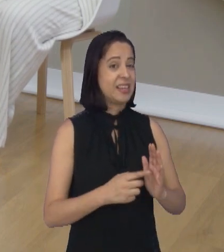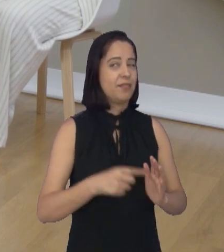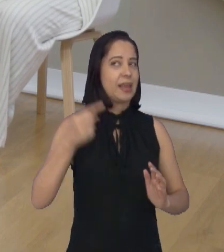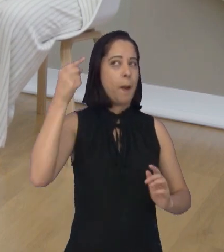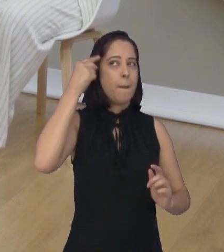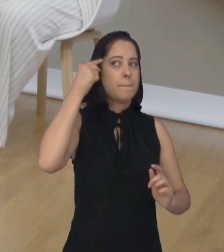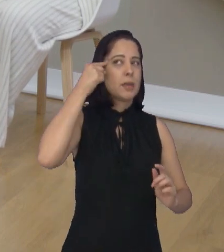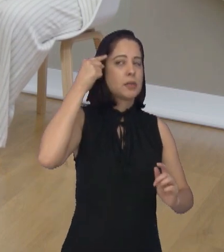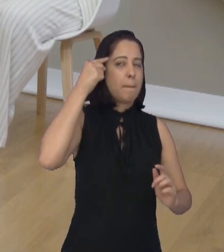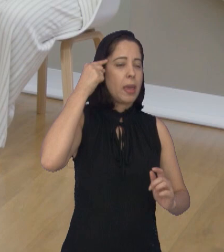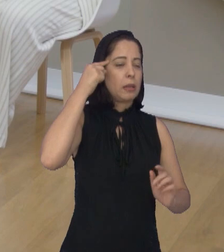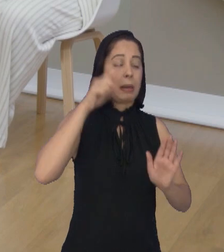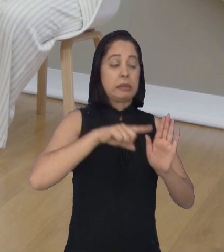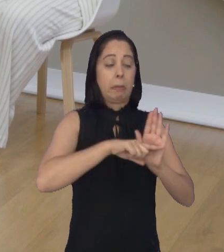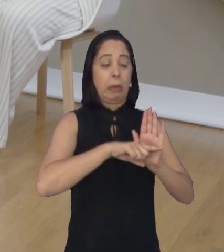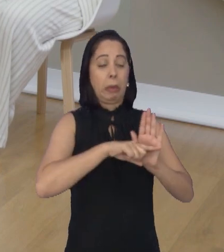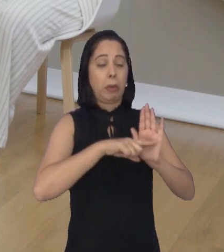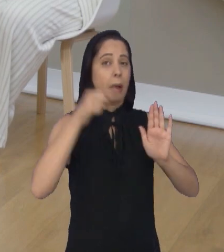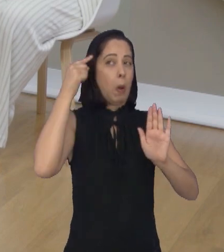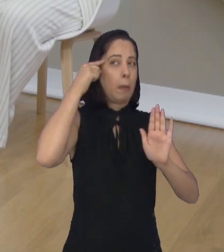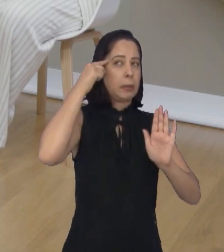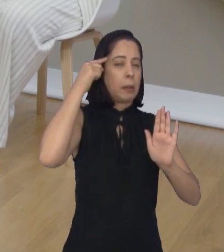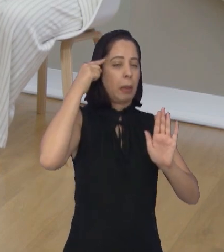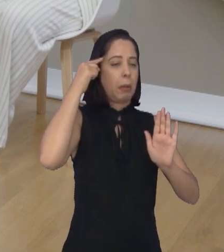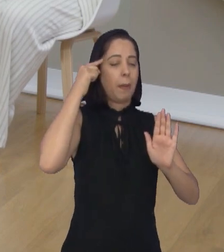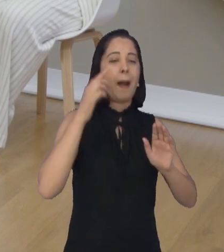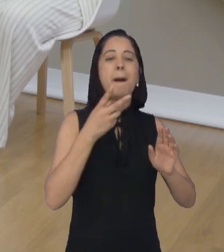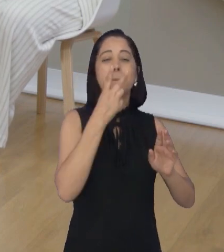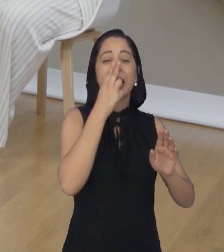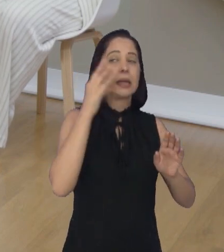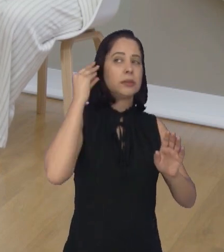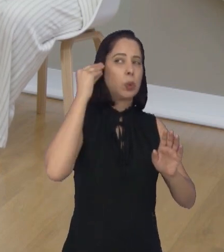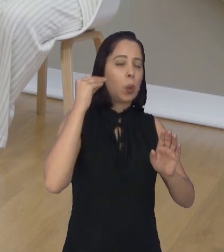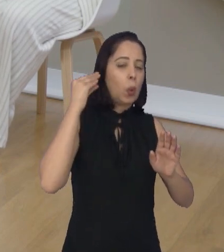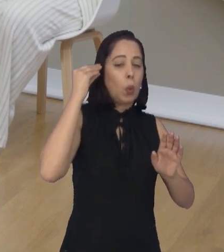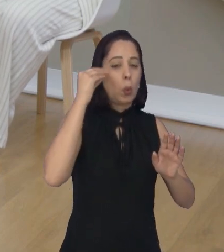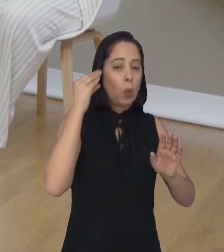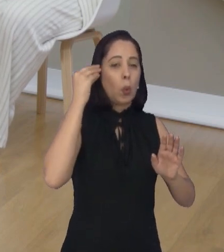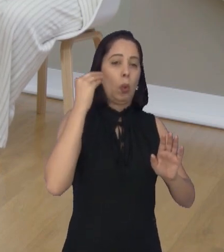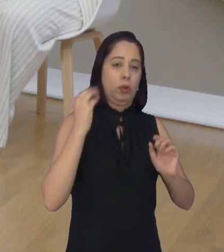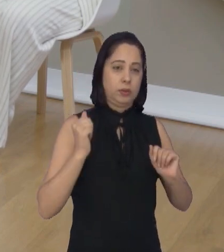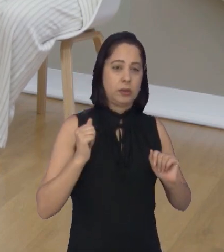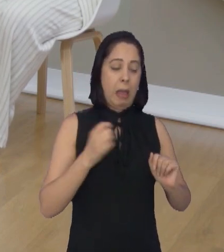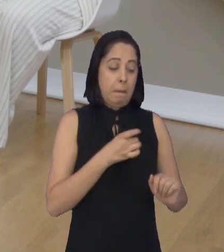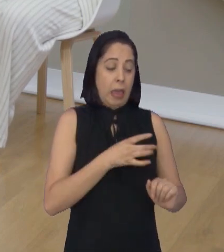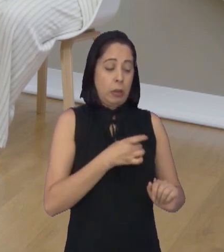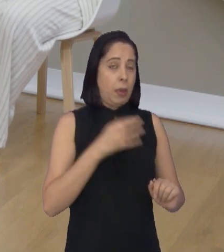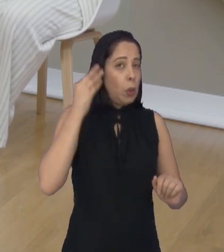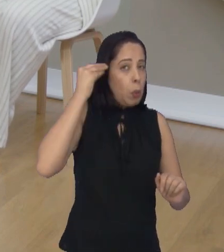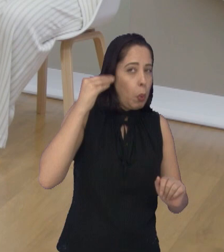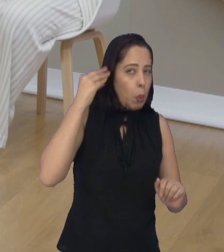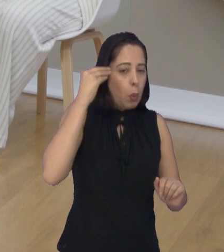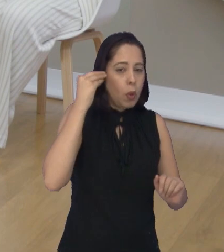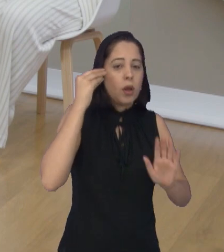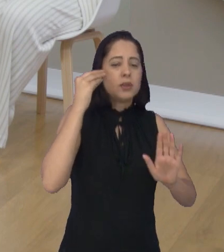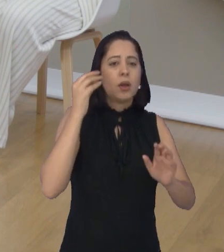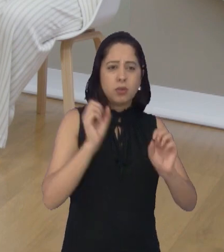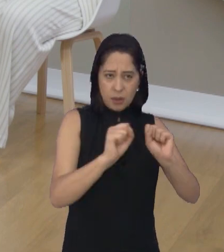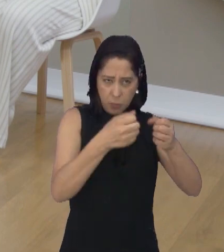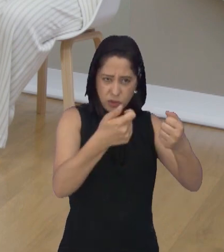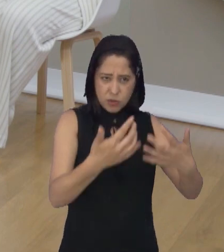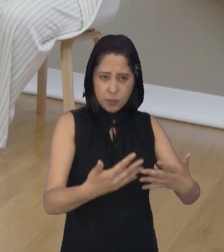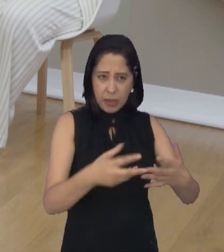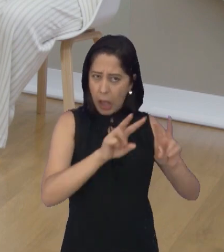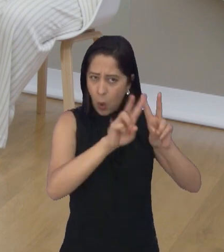a falar sobre isso, né? Sim. Não deixar nada sabotar essa vontade de superar esse medo. Então, eu gostaria que você falasse um pouquinho mais